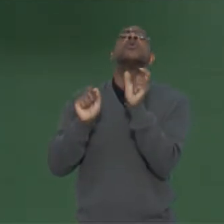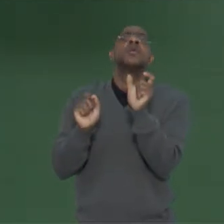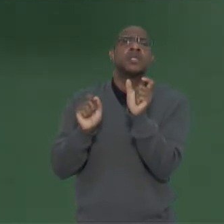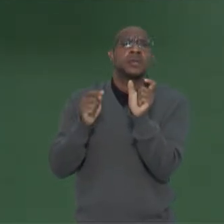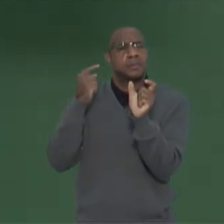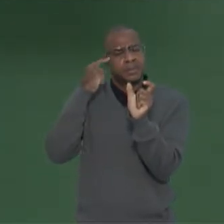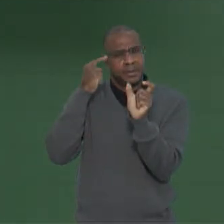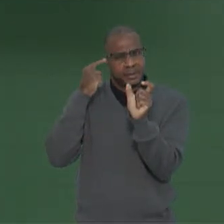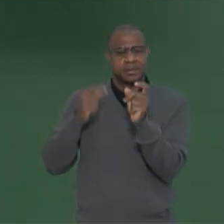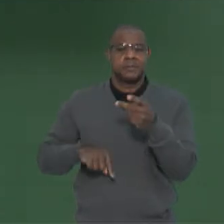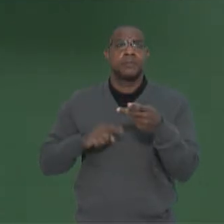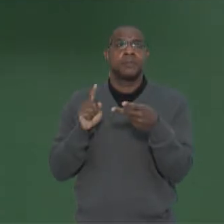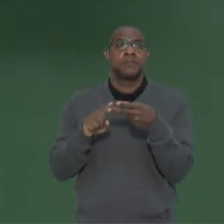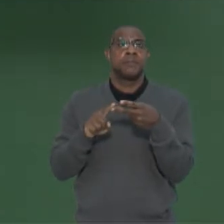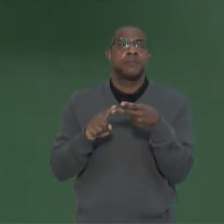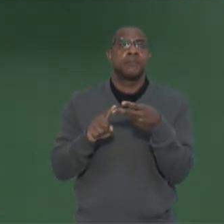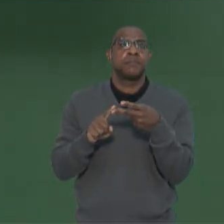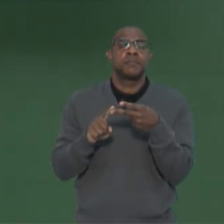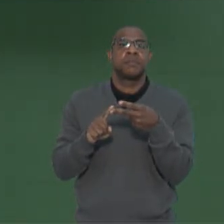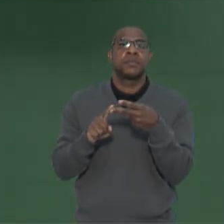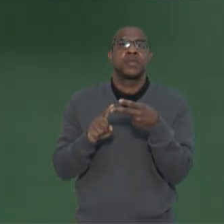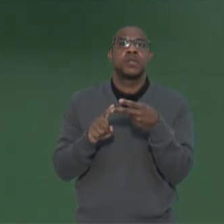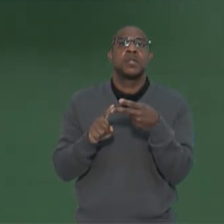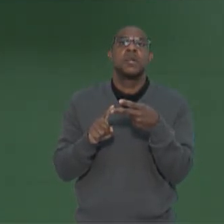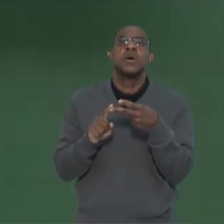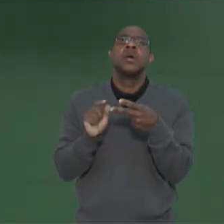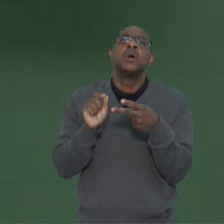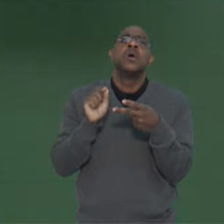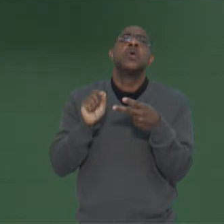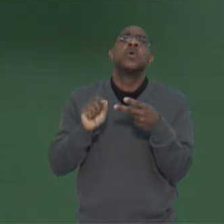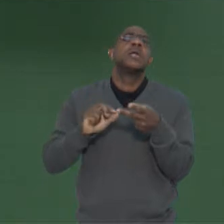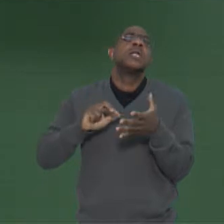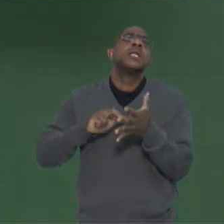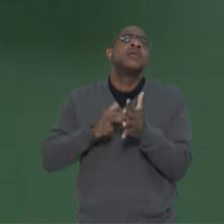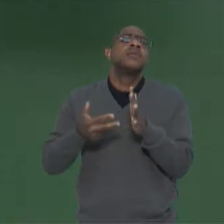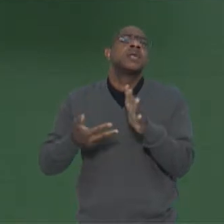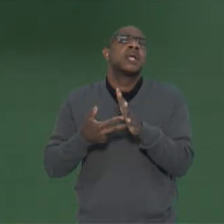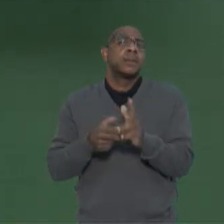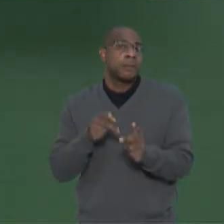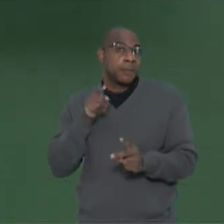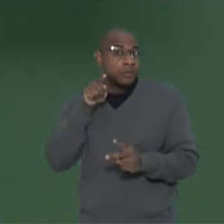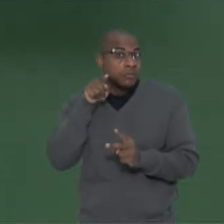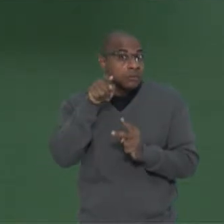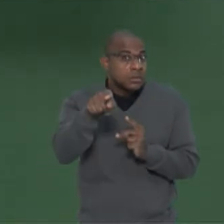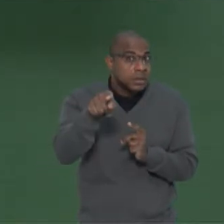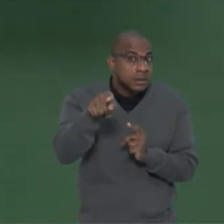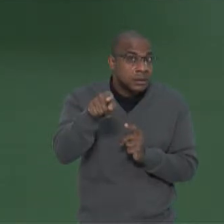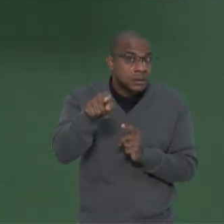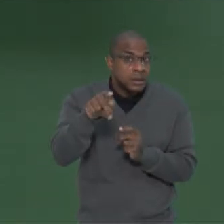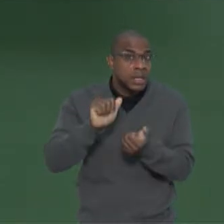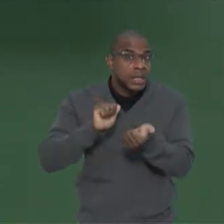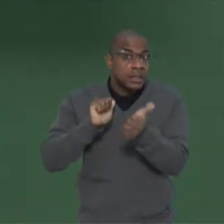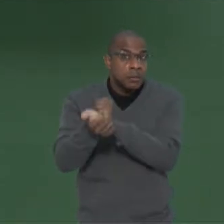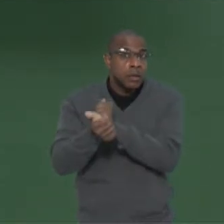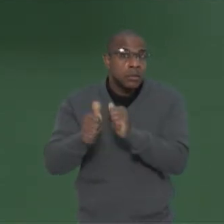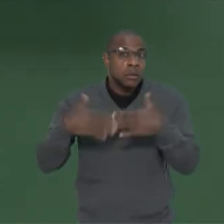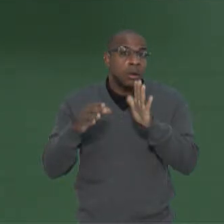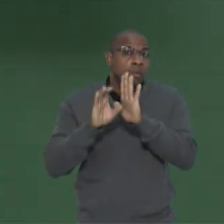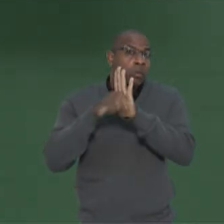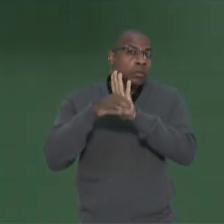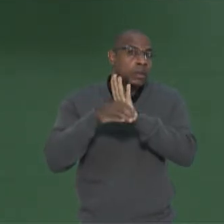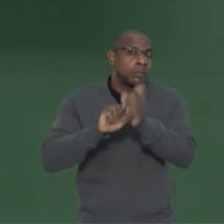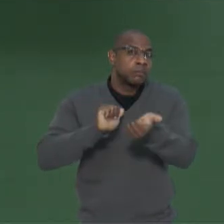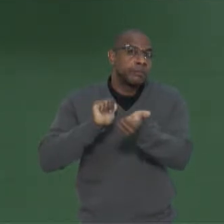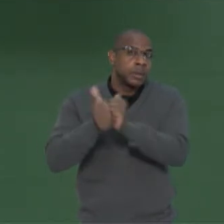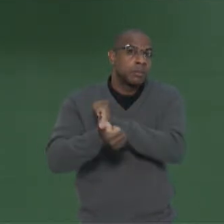pouquinho. O que significa para ti a palavra deporte? Qual o conceito de esporte que você tem